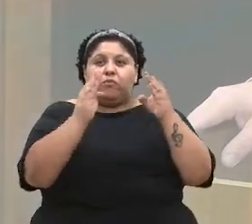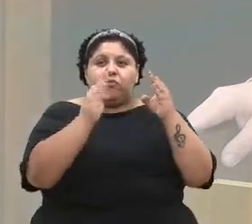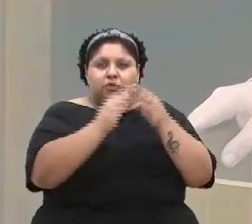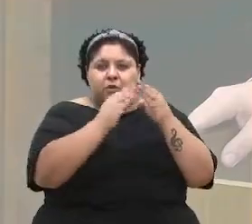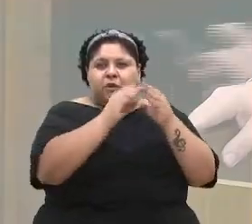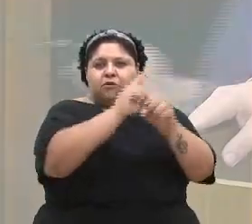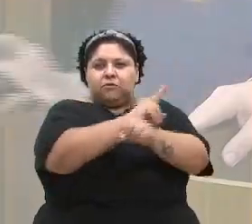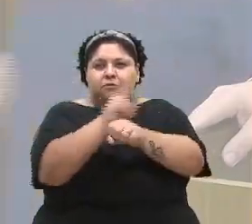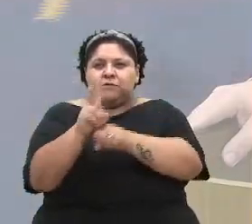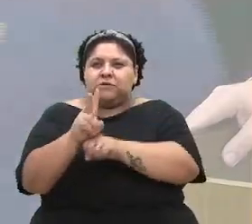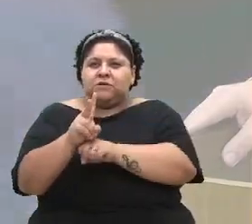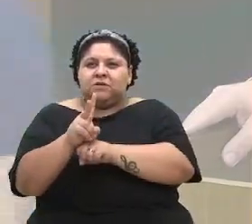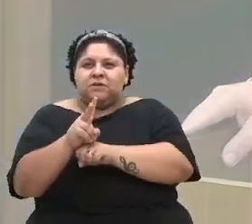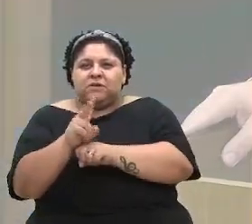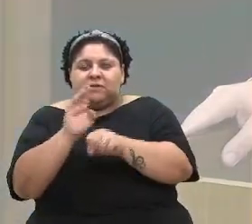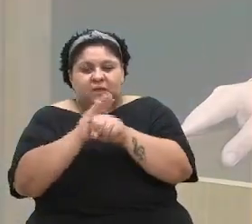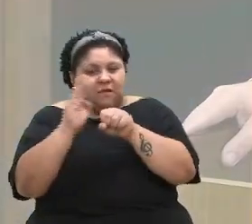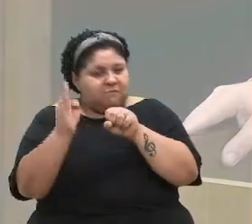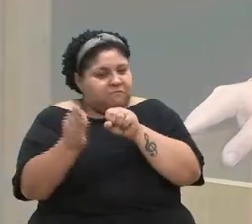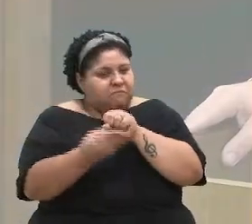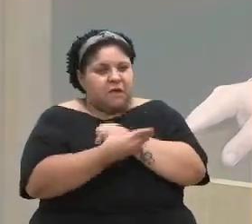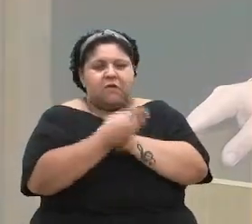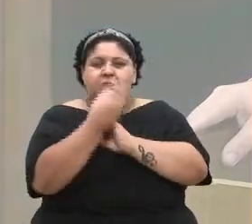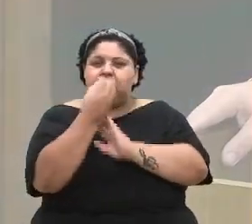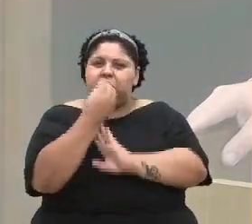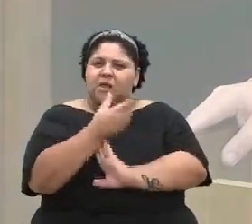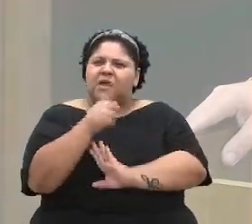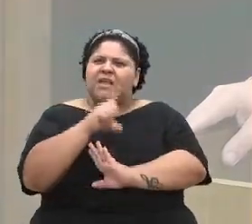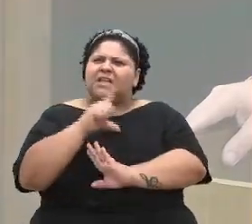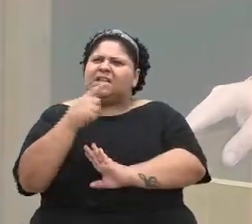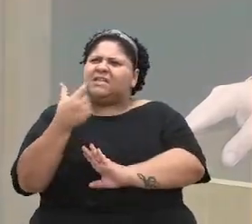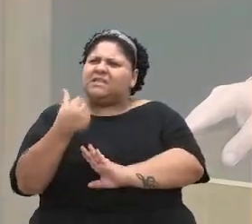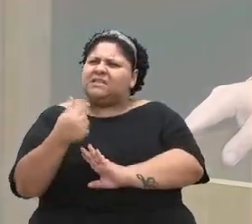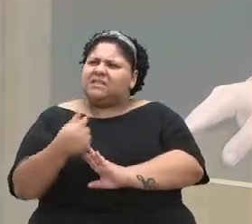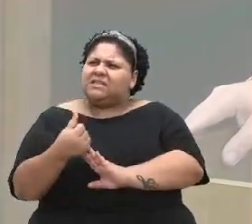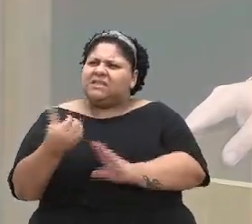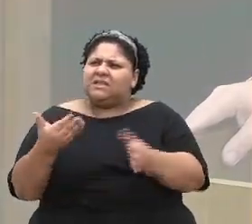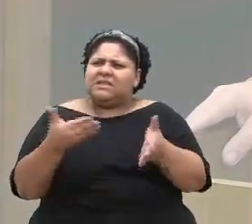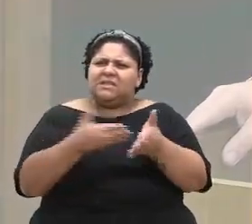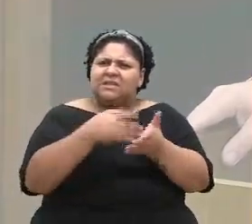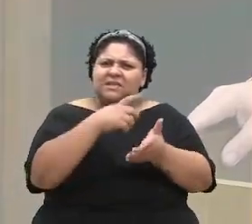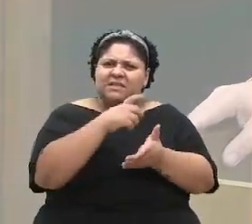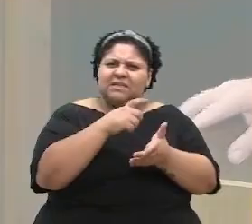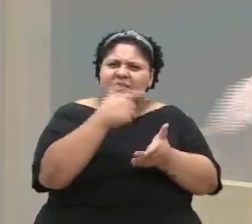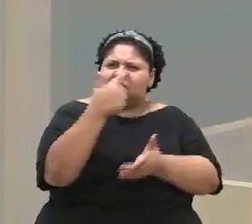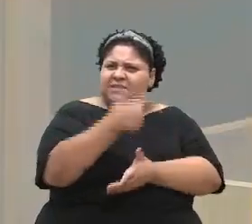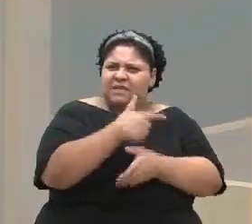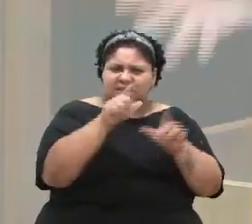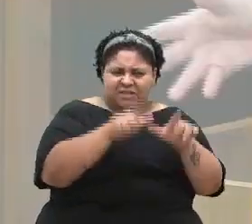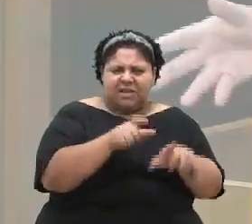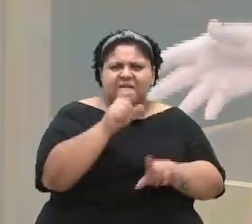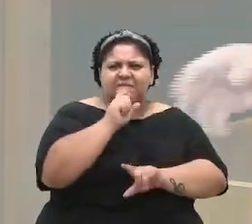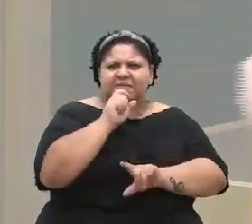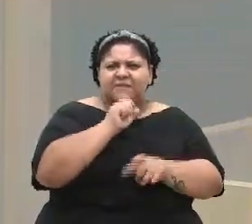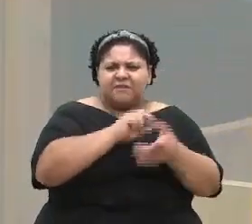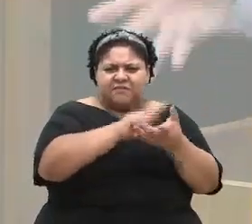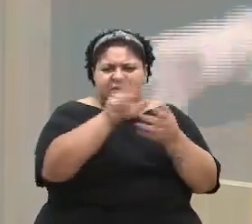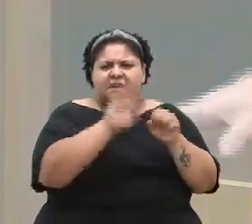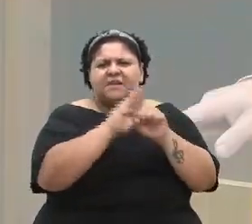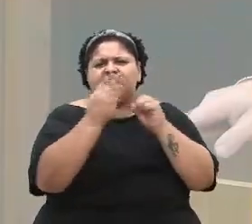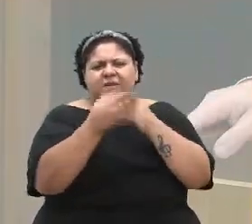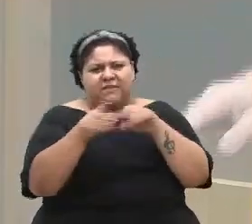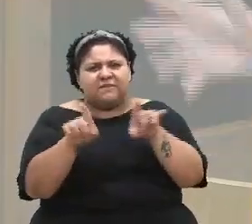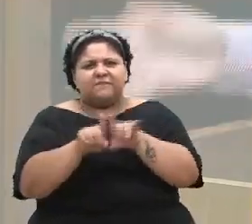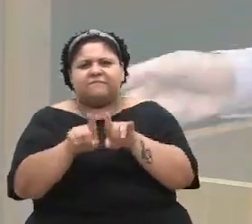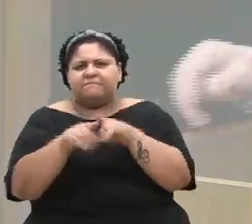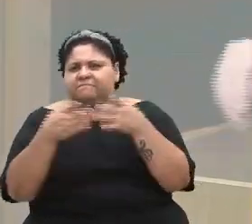mas naquele bairro, que é um bairro privilegiado, eu acho que tem de 6 a 7 áreas verdes no bairro. Vários bairros também possuem